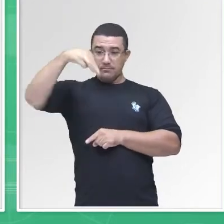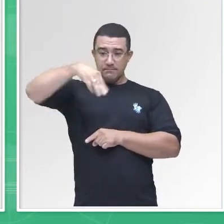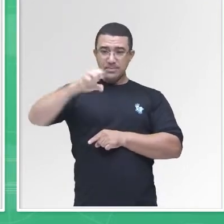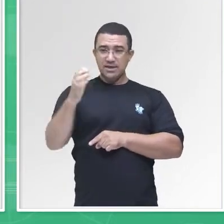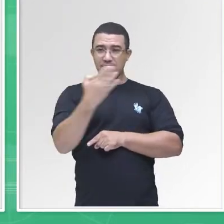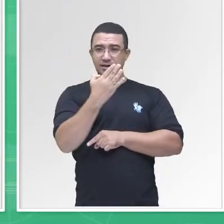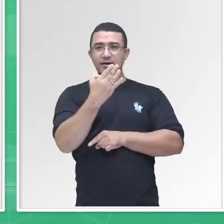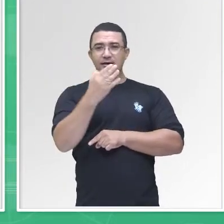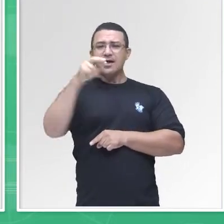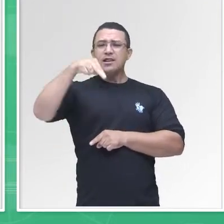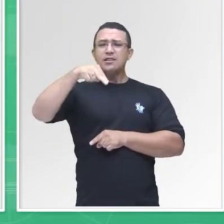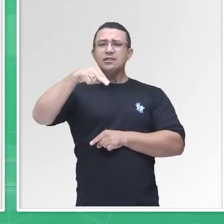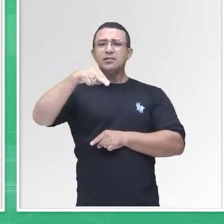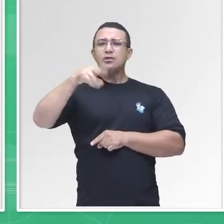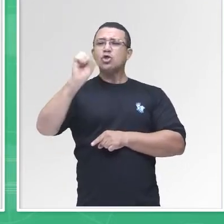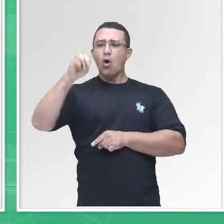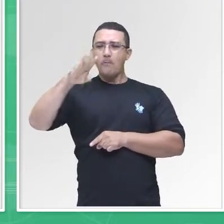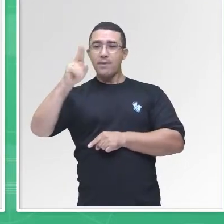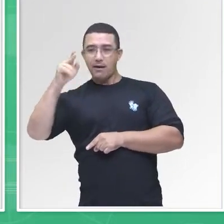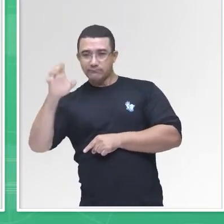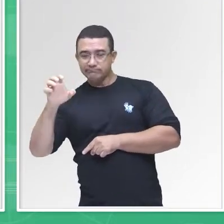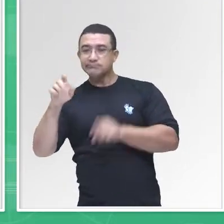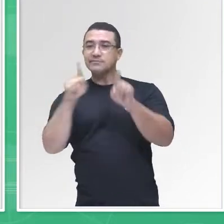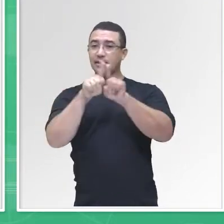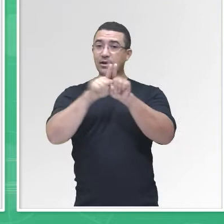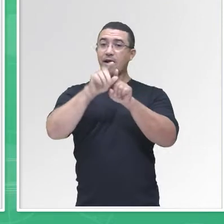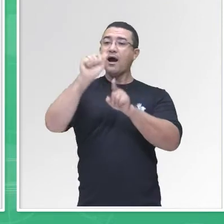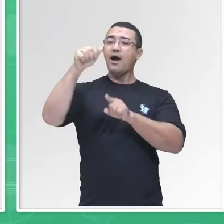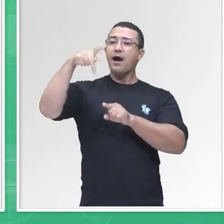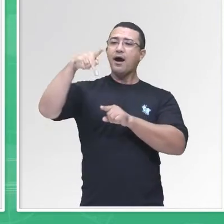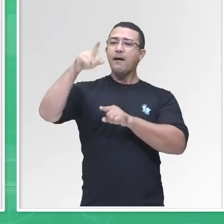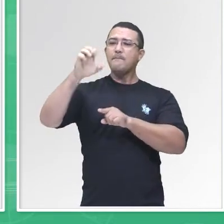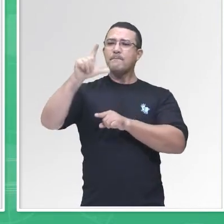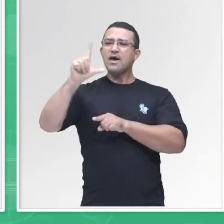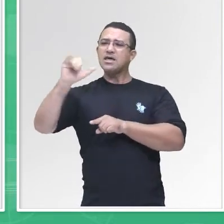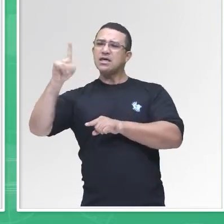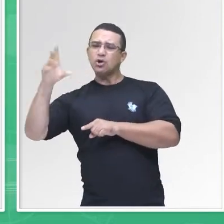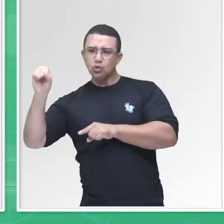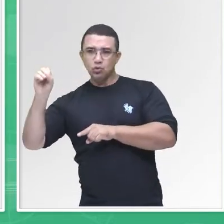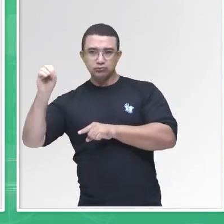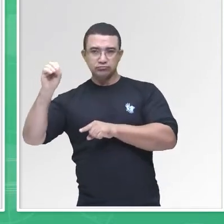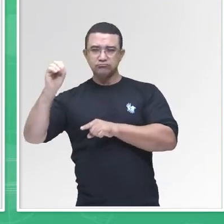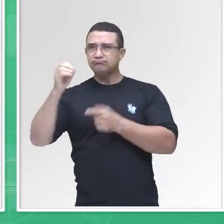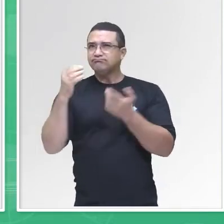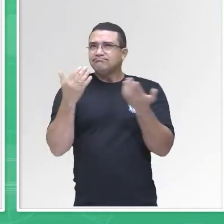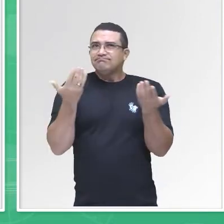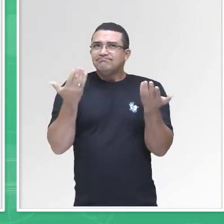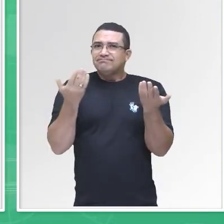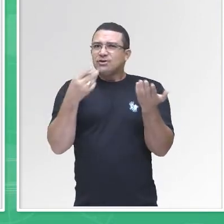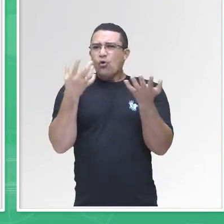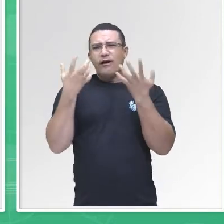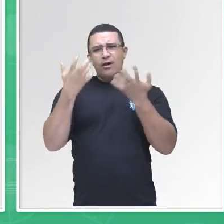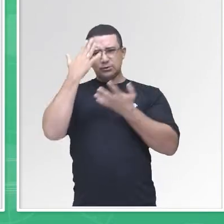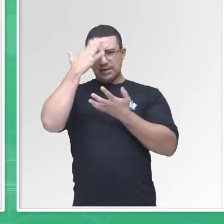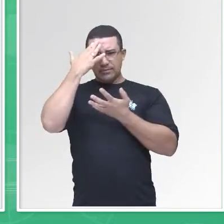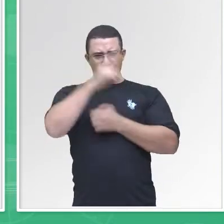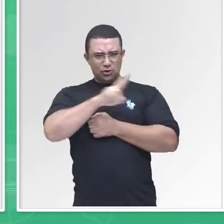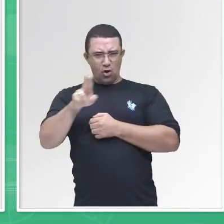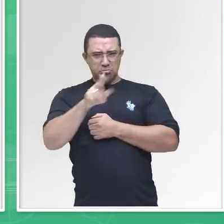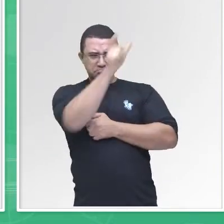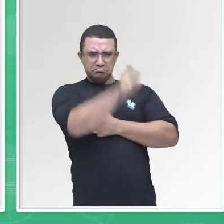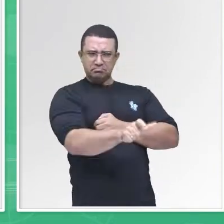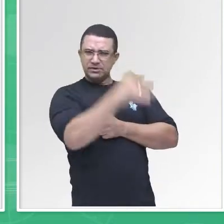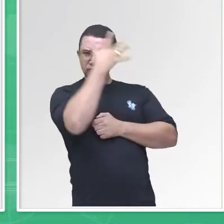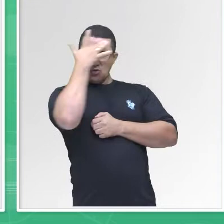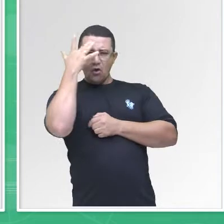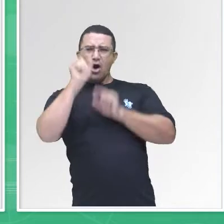apresentando dizendo seu nome, mi apelido es. Como te llamas? Quando eu quero descobrir o nome de alguém. Como se llama